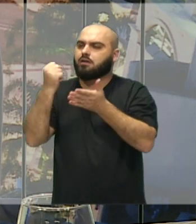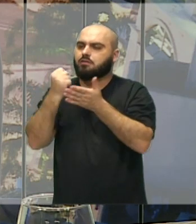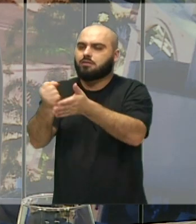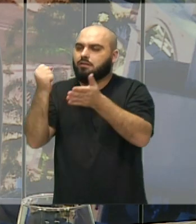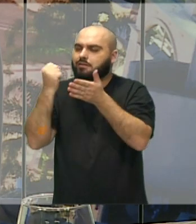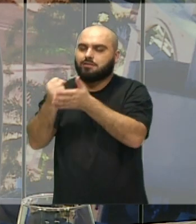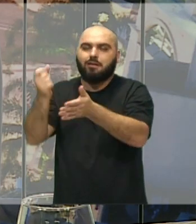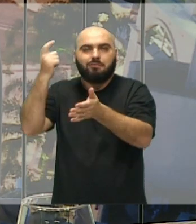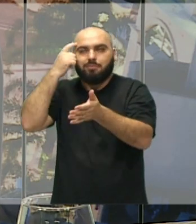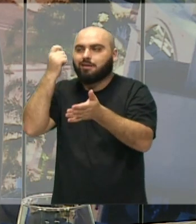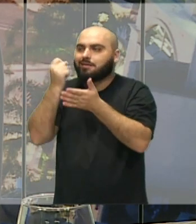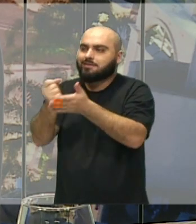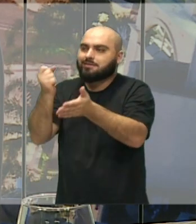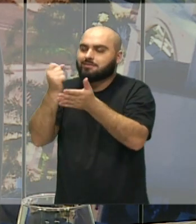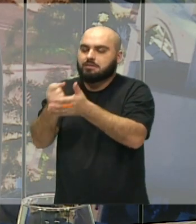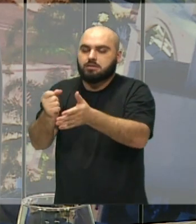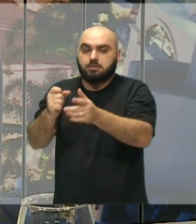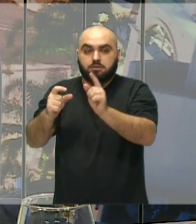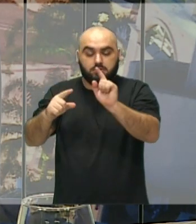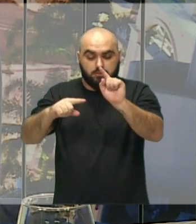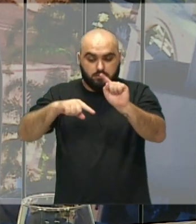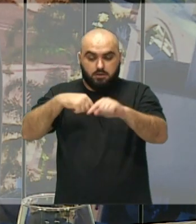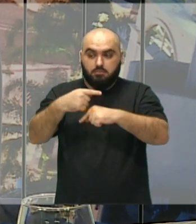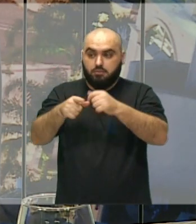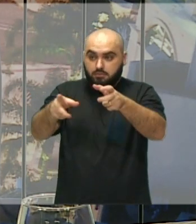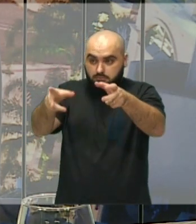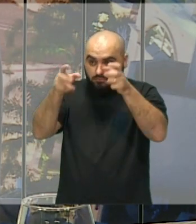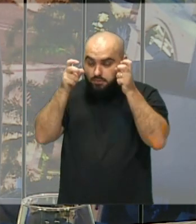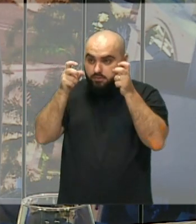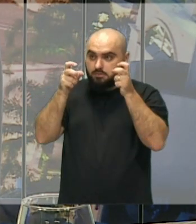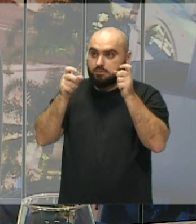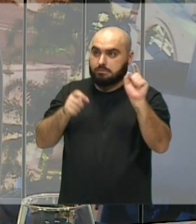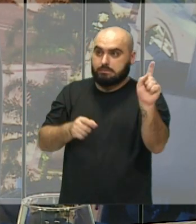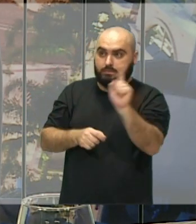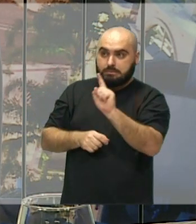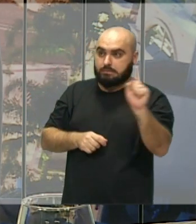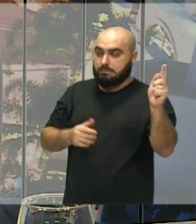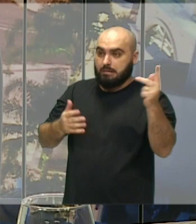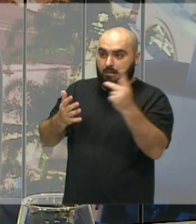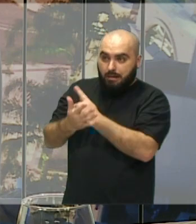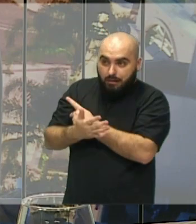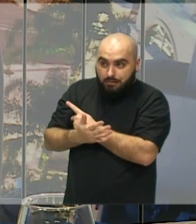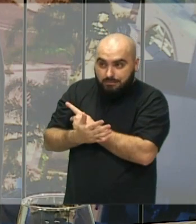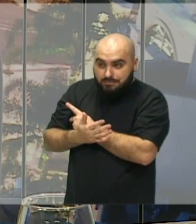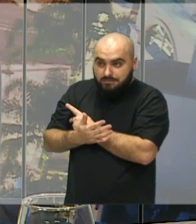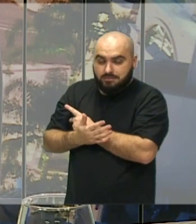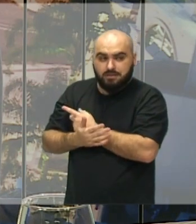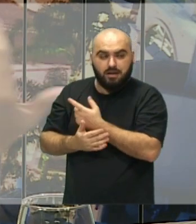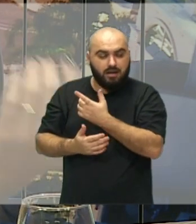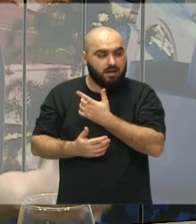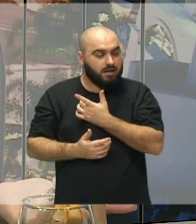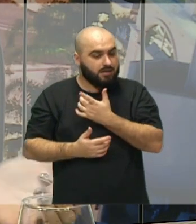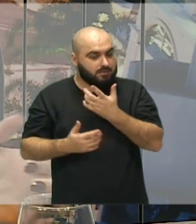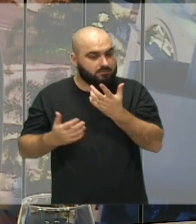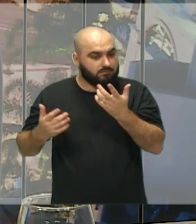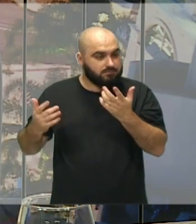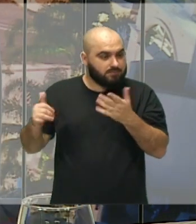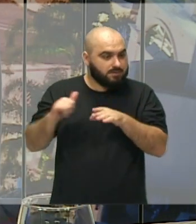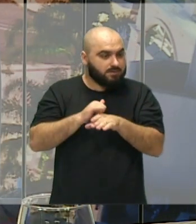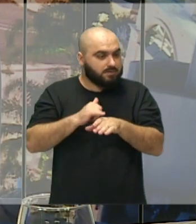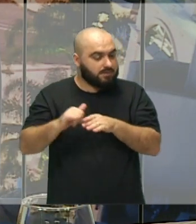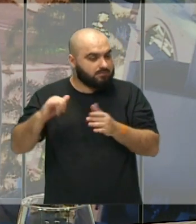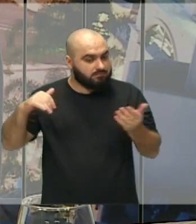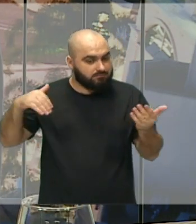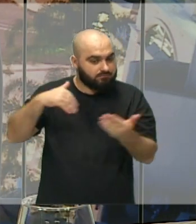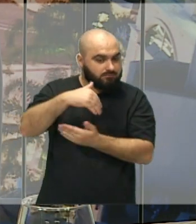feliz, né? Depois que eu percebi que isso não era bacana, então eu comecei a agir de outras formas, né?